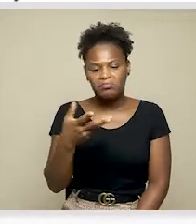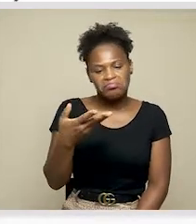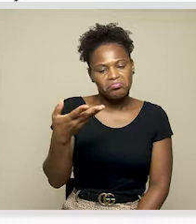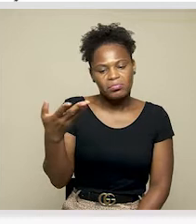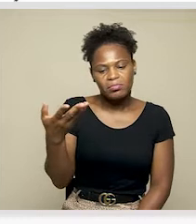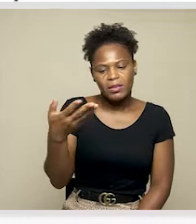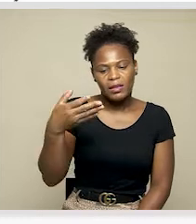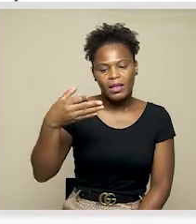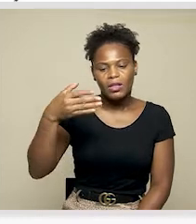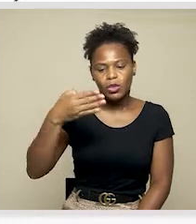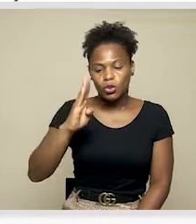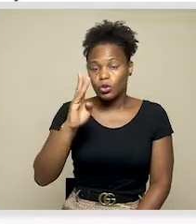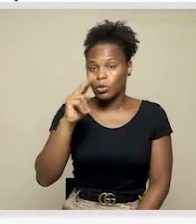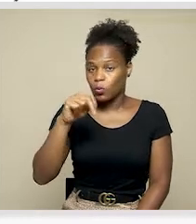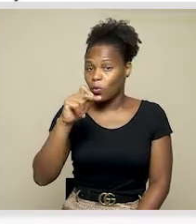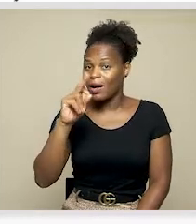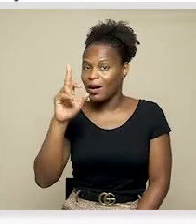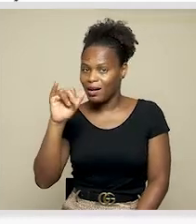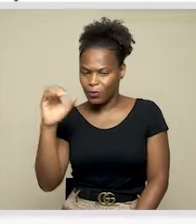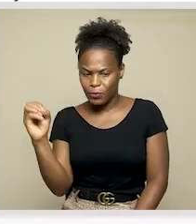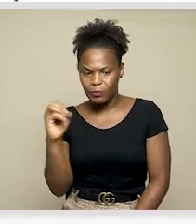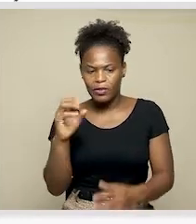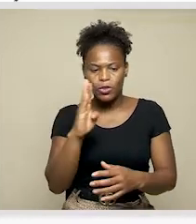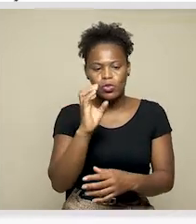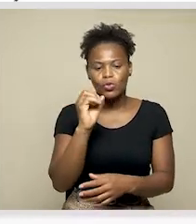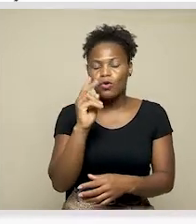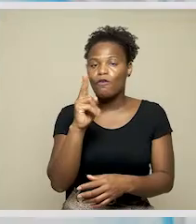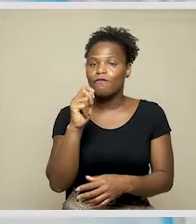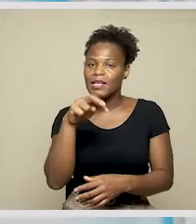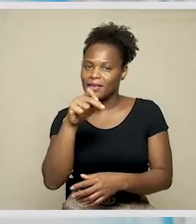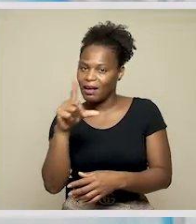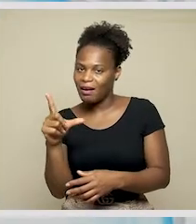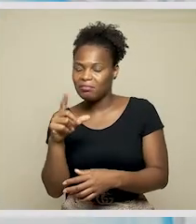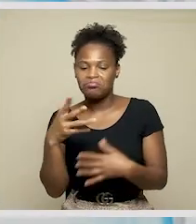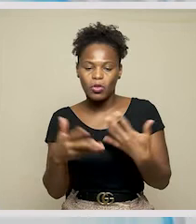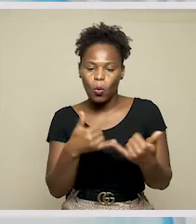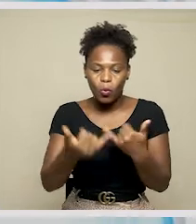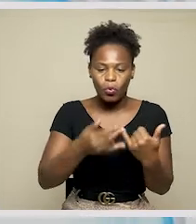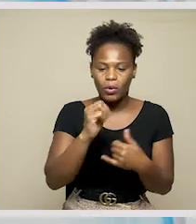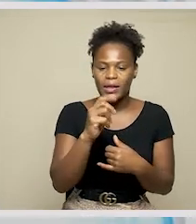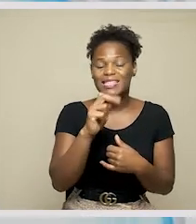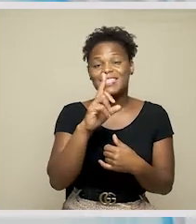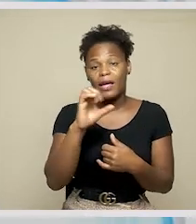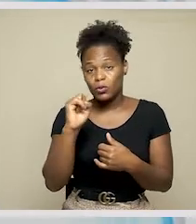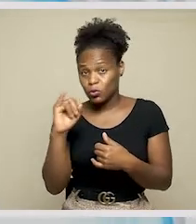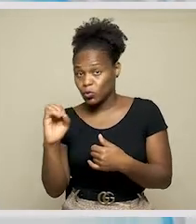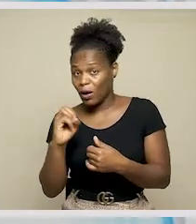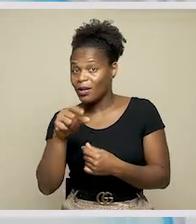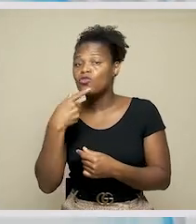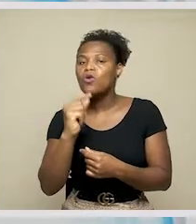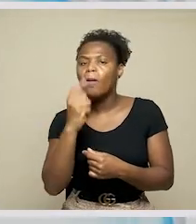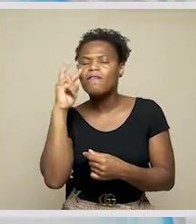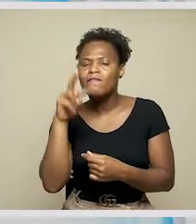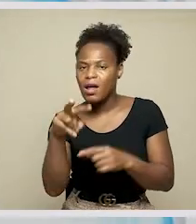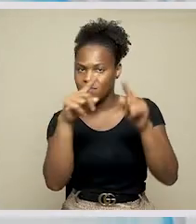Eugênio Tavares, Juvenal Cabral, Sérgio Frusoni. Alguns desses nomes divulgaram os seus